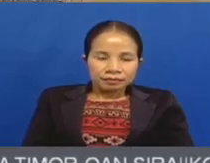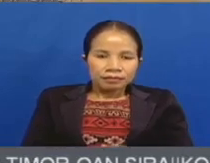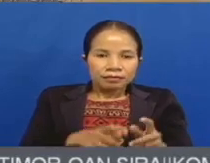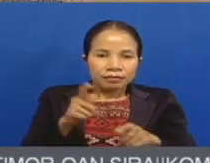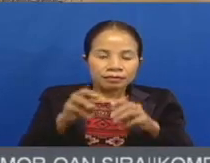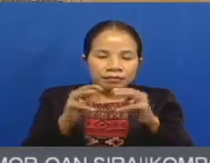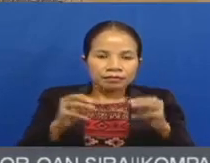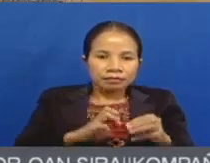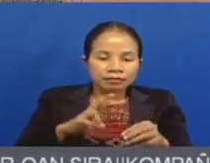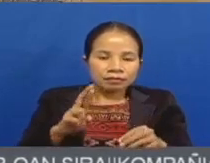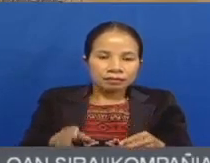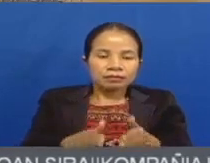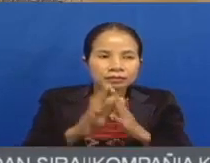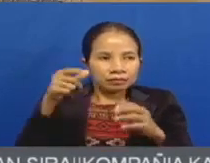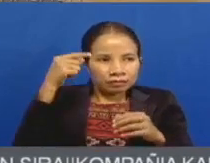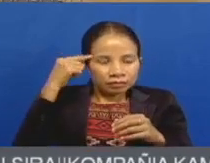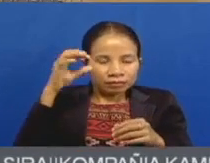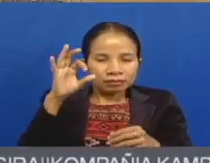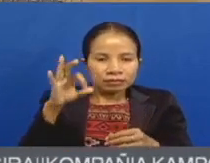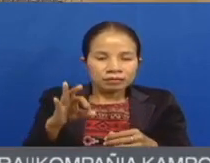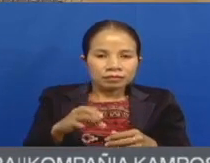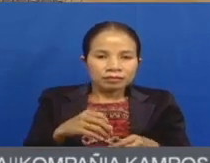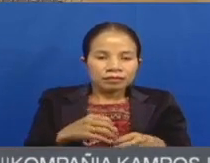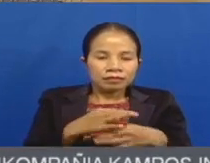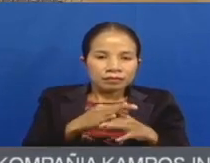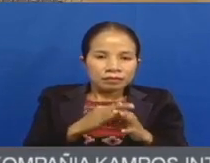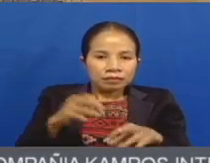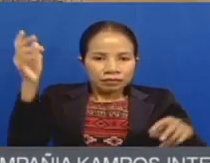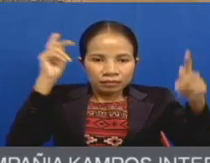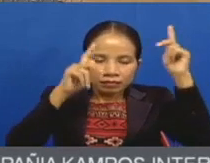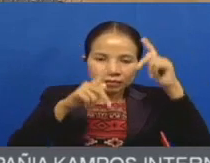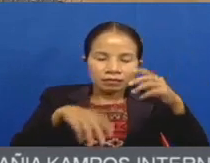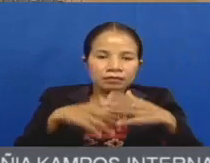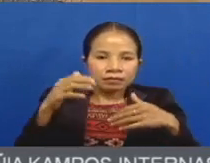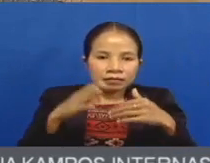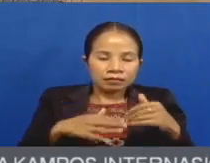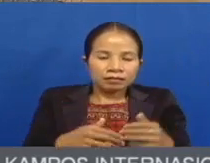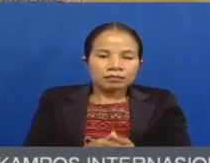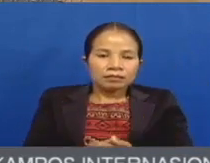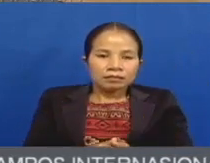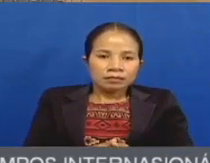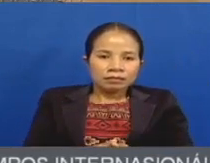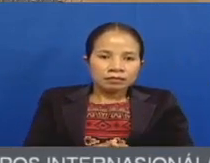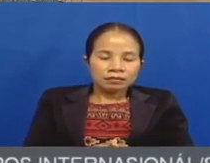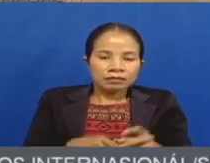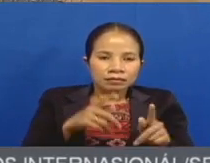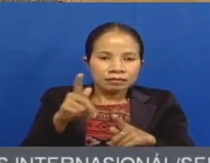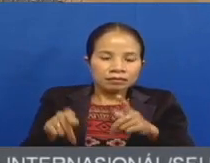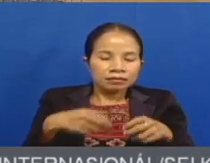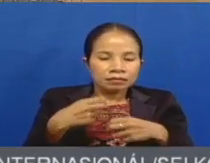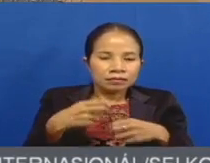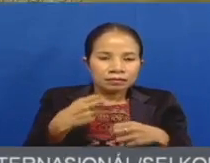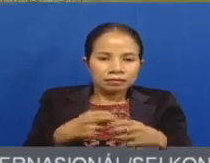Houve um município, Herbeira, o seu governo da CIA, a tu resolve problema infraestrutura básica nebe povo, Serra